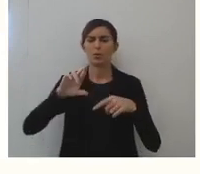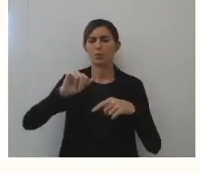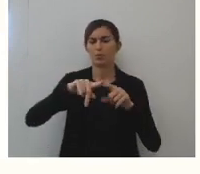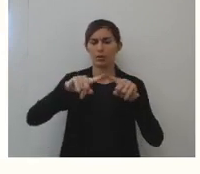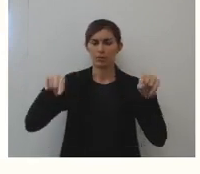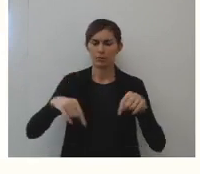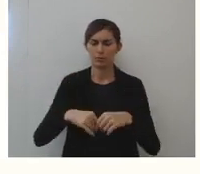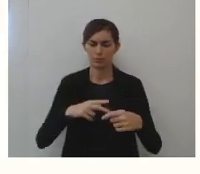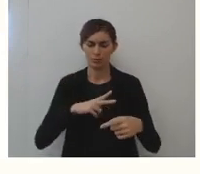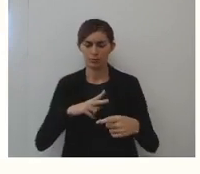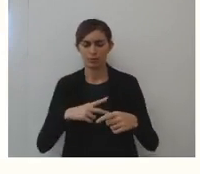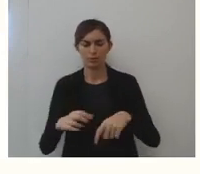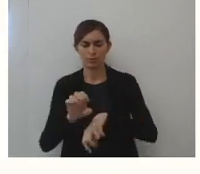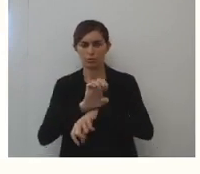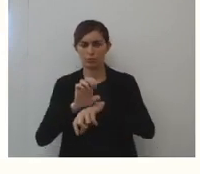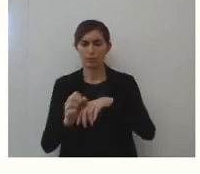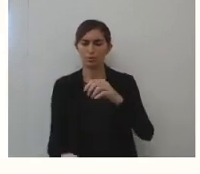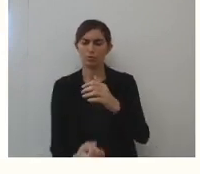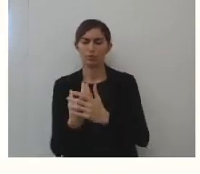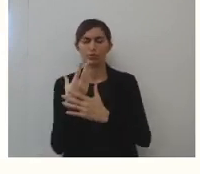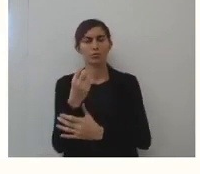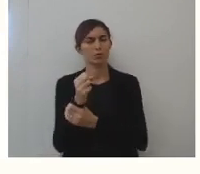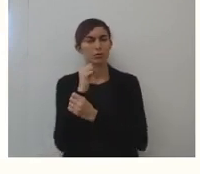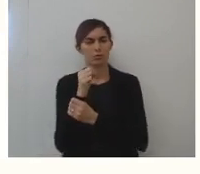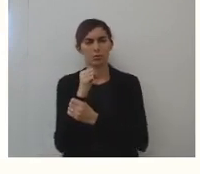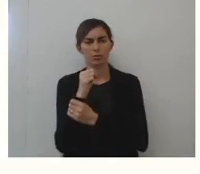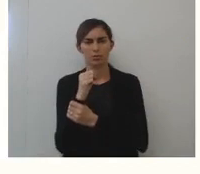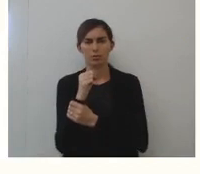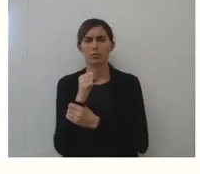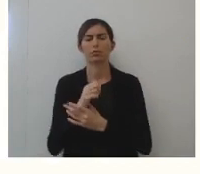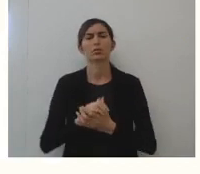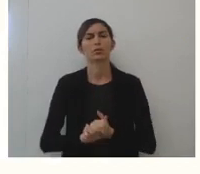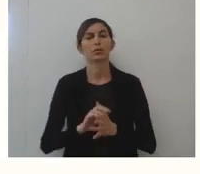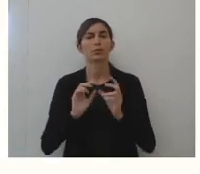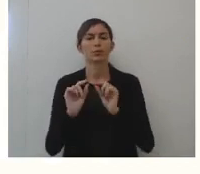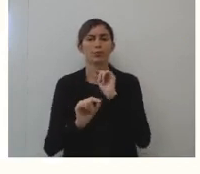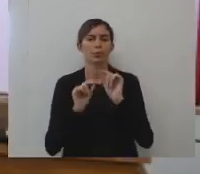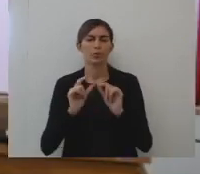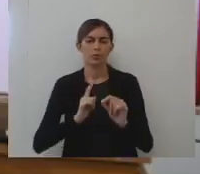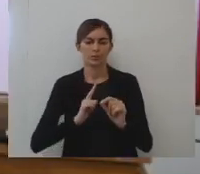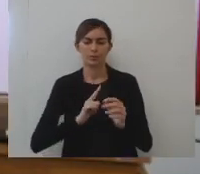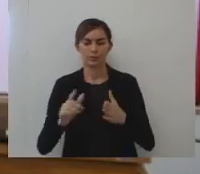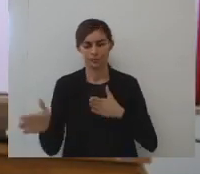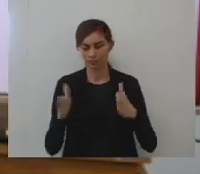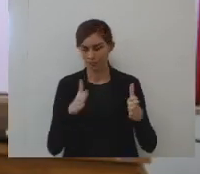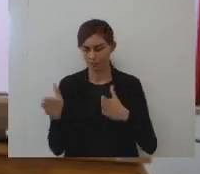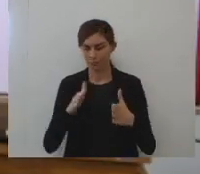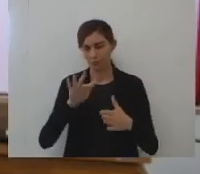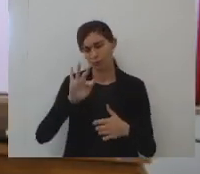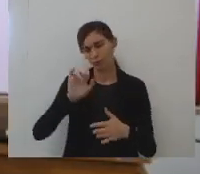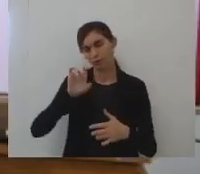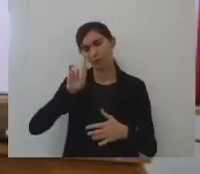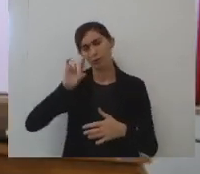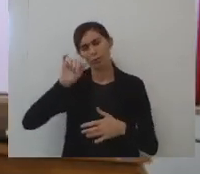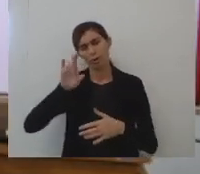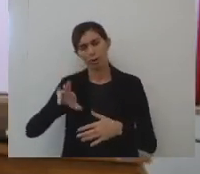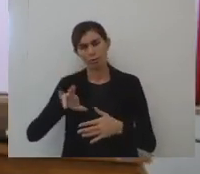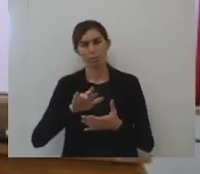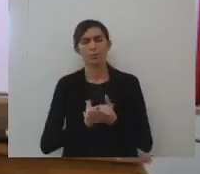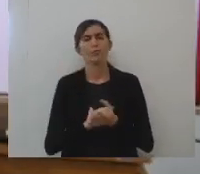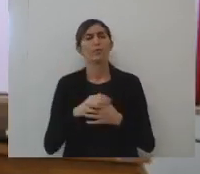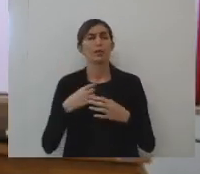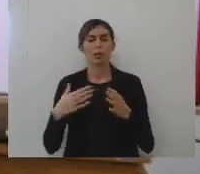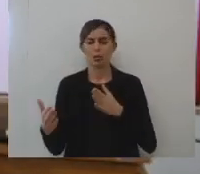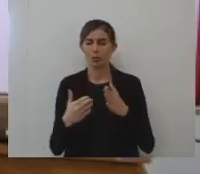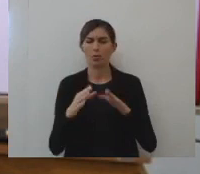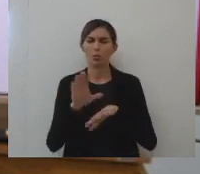Estado, ela surge nesse momento para garantir a propriedade privada. Então, o que é que a gente vai ter nesse momento do período feudal? Certo? A gente vai ter